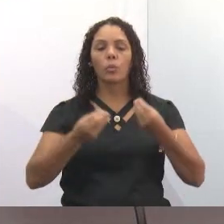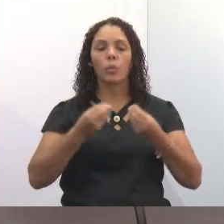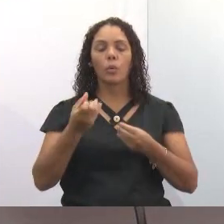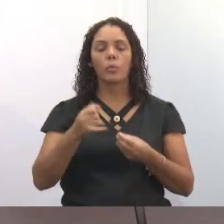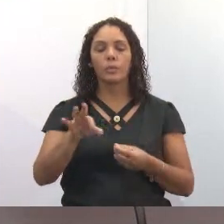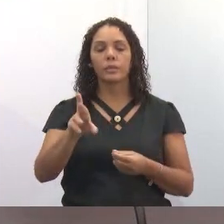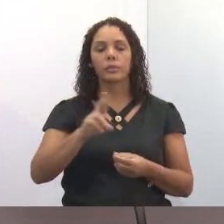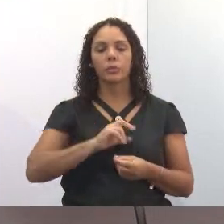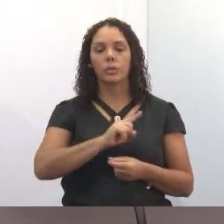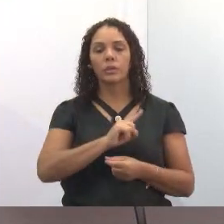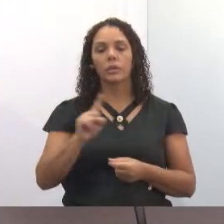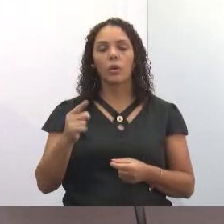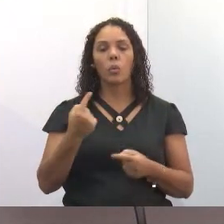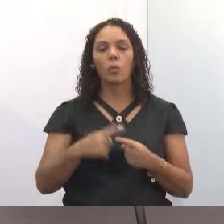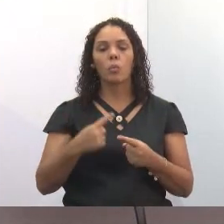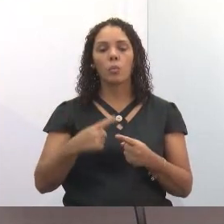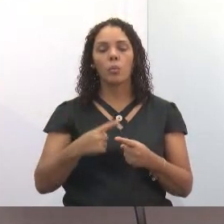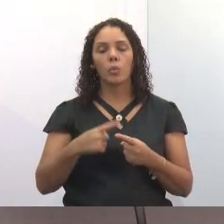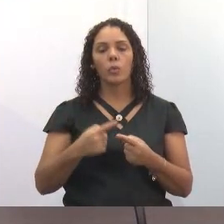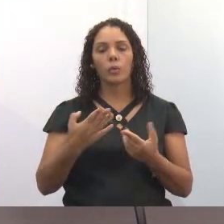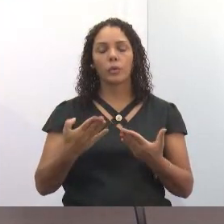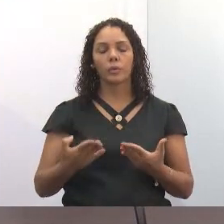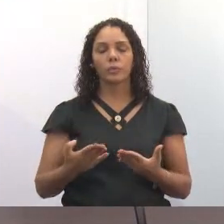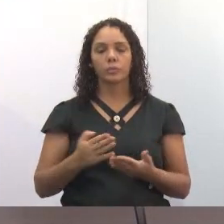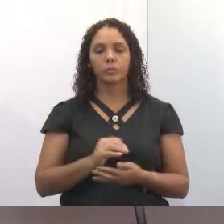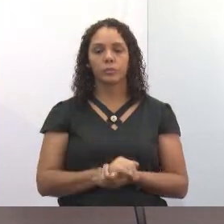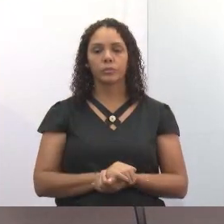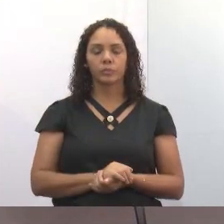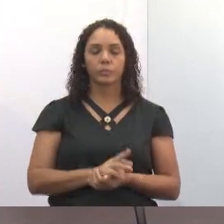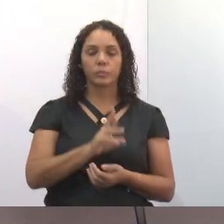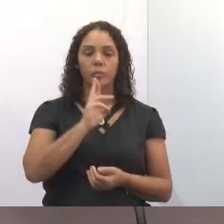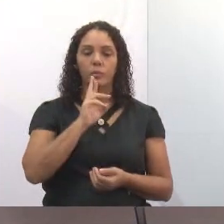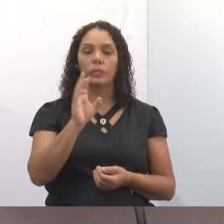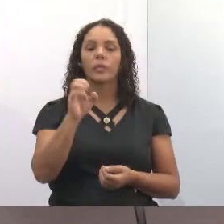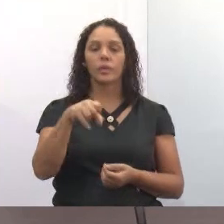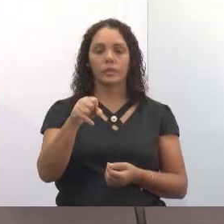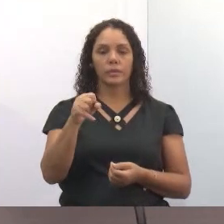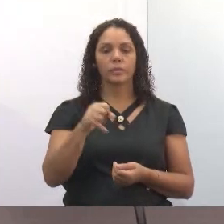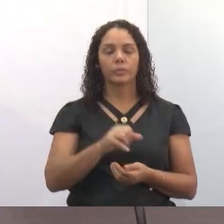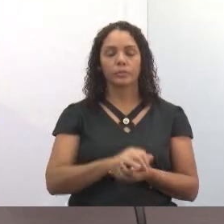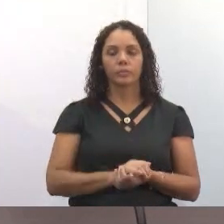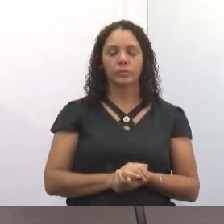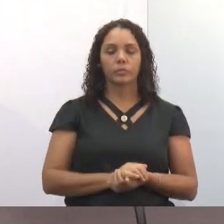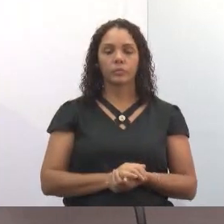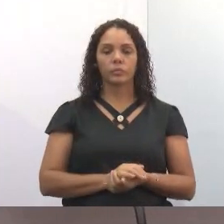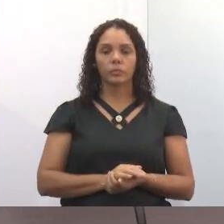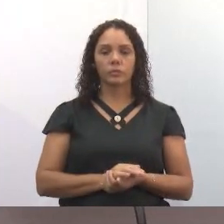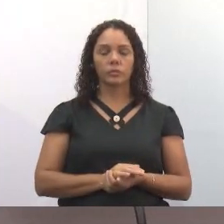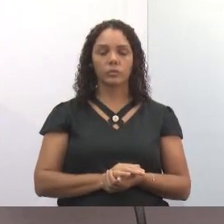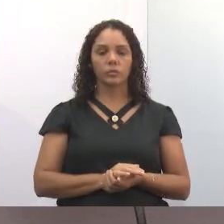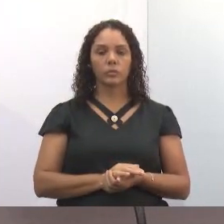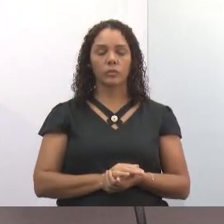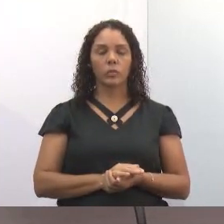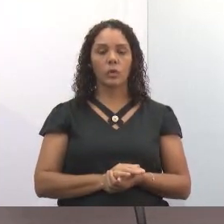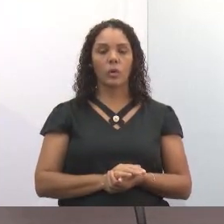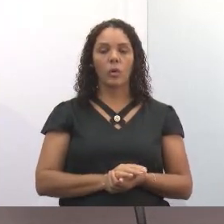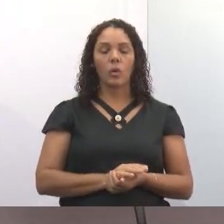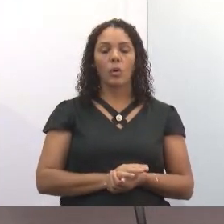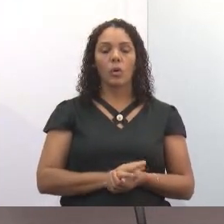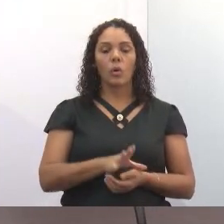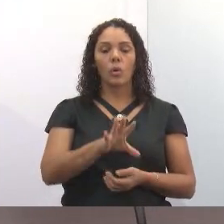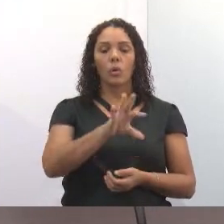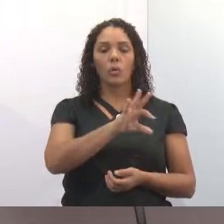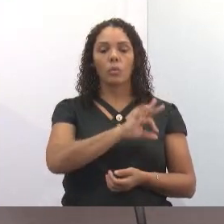os motivos para interrupção desse apoio? Resposta, sim. a Guarda Civil, GCM de Jacareí, manterá